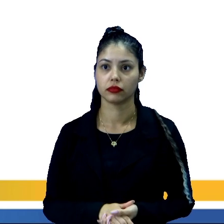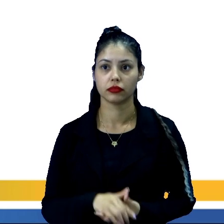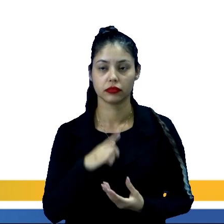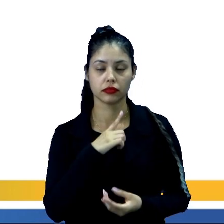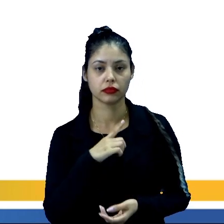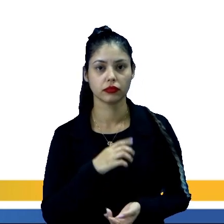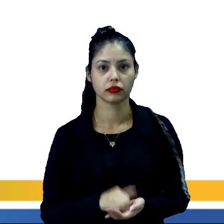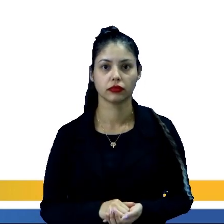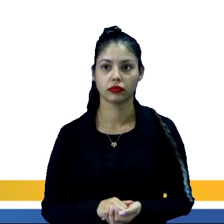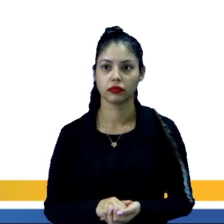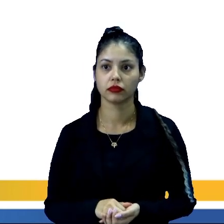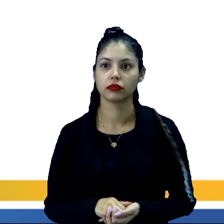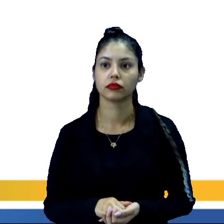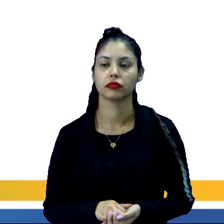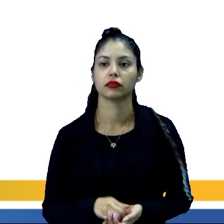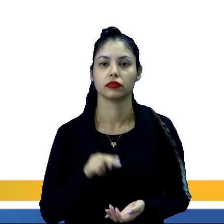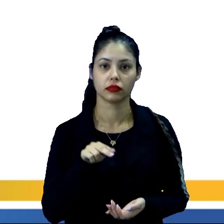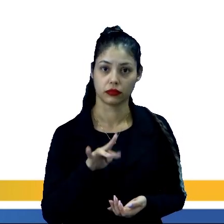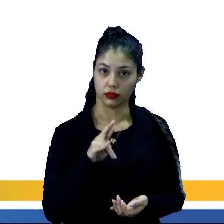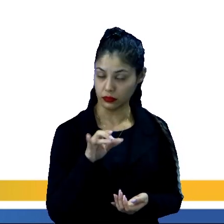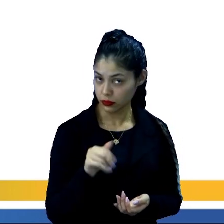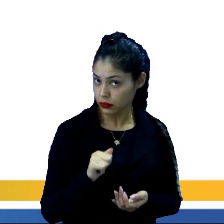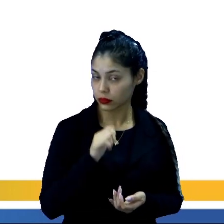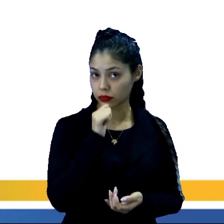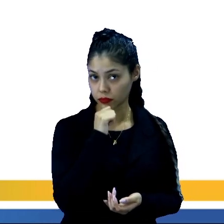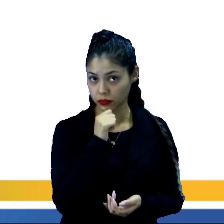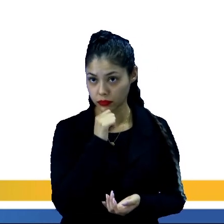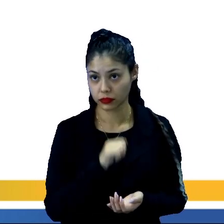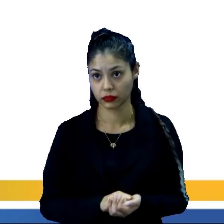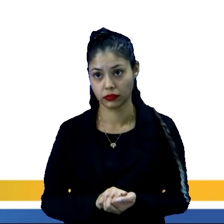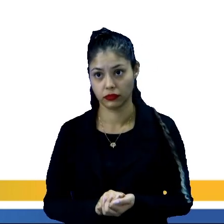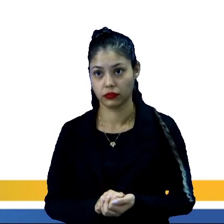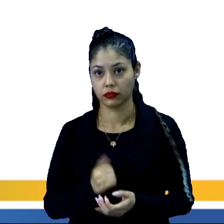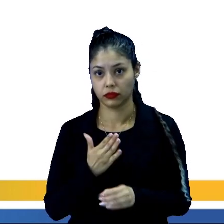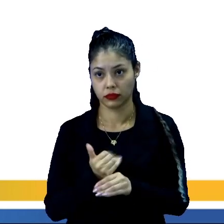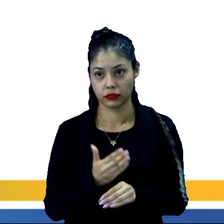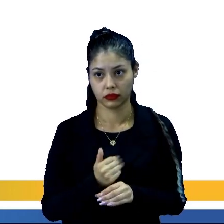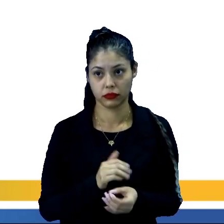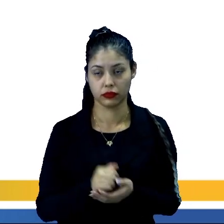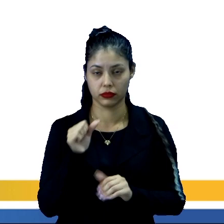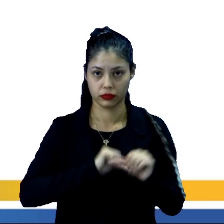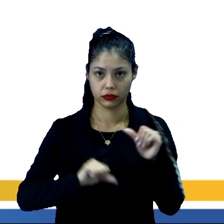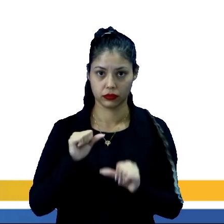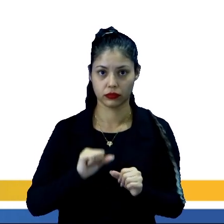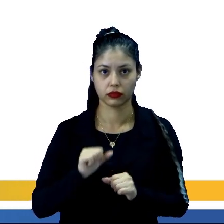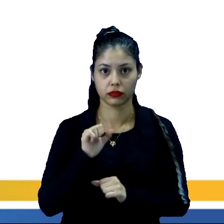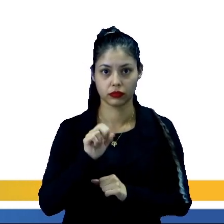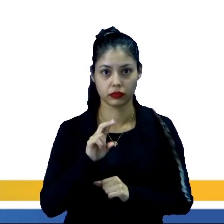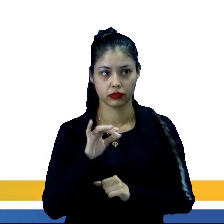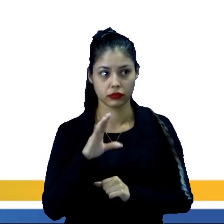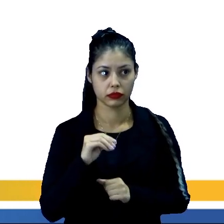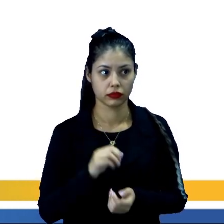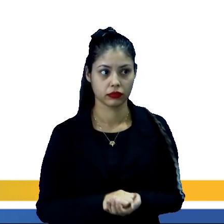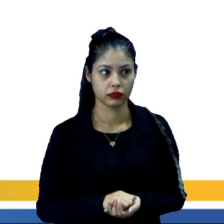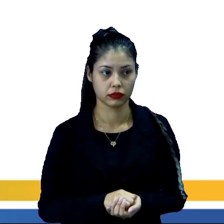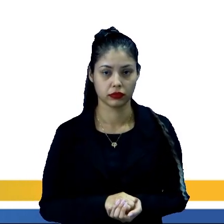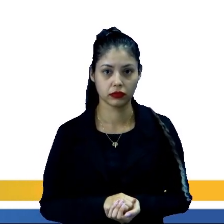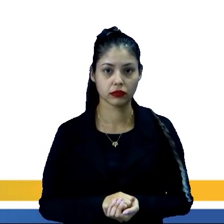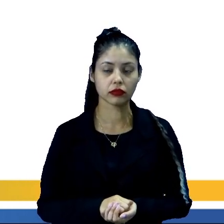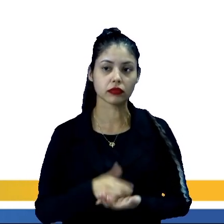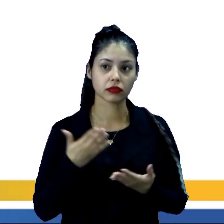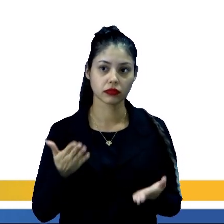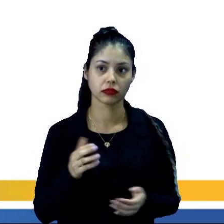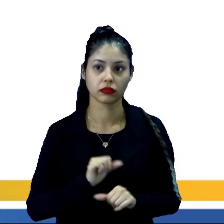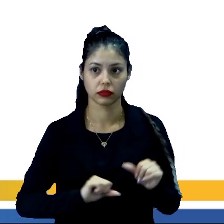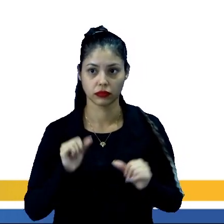E aí a gente tem os ultraprocessados, que seria ali esse abacaxi transformado em suco de abacaxi.